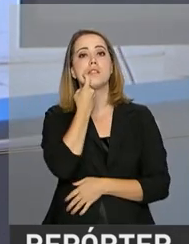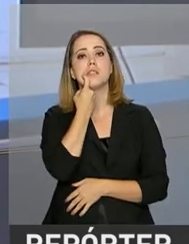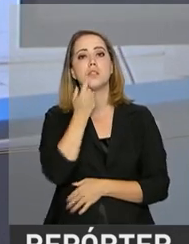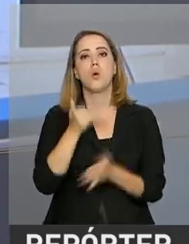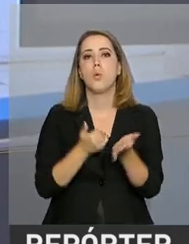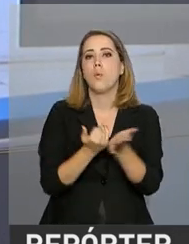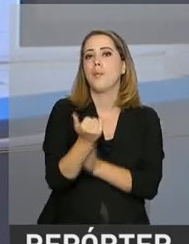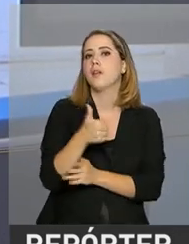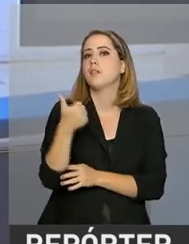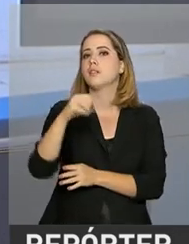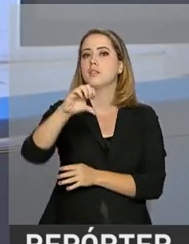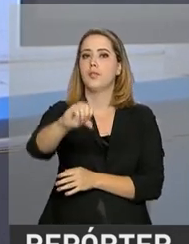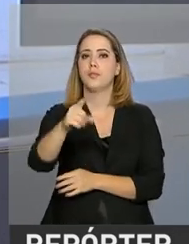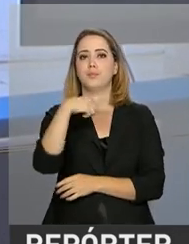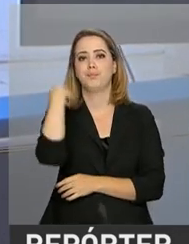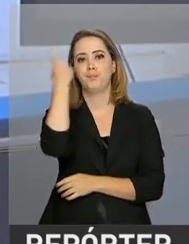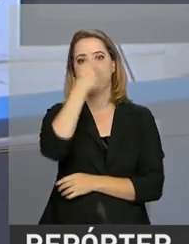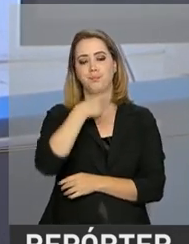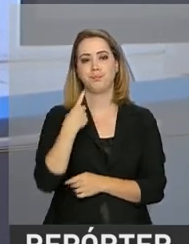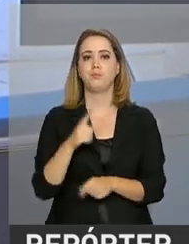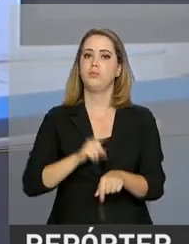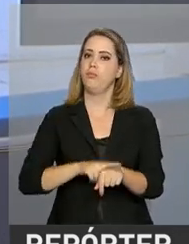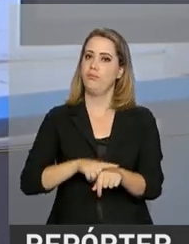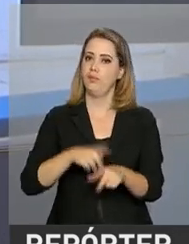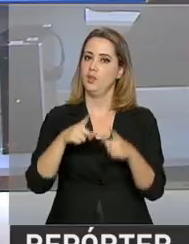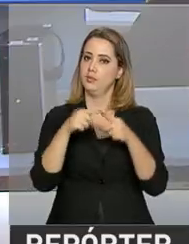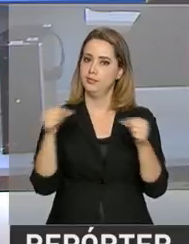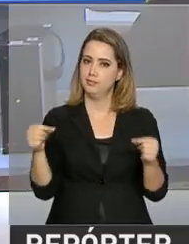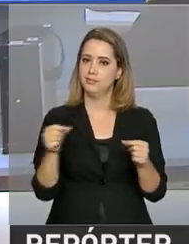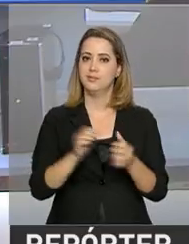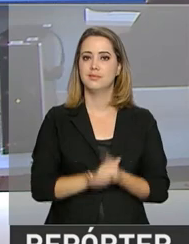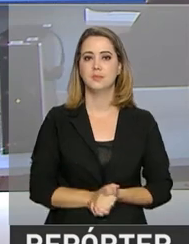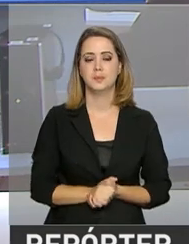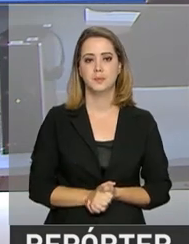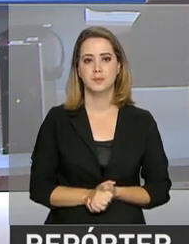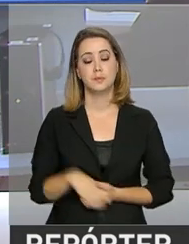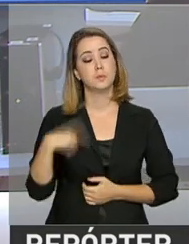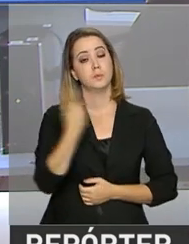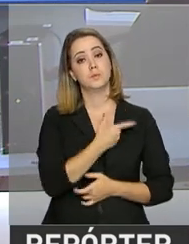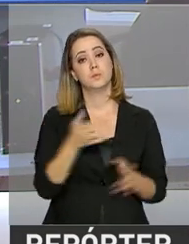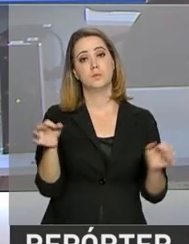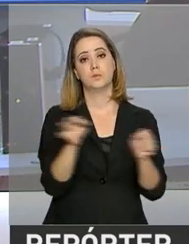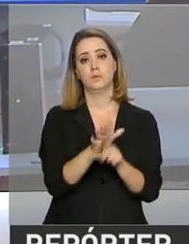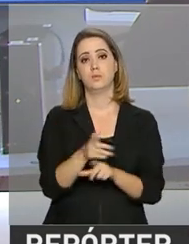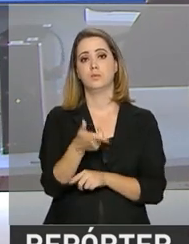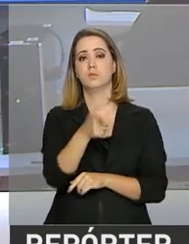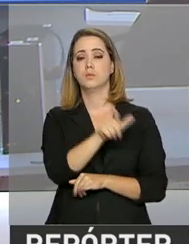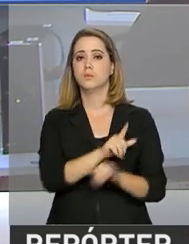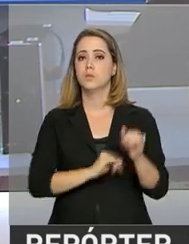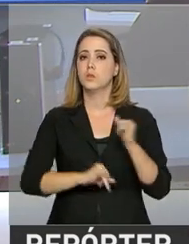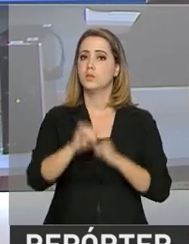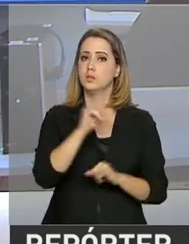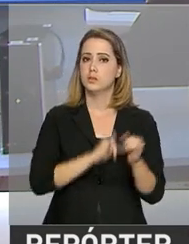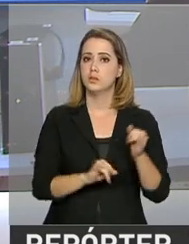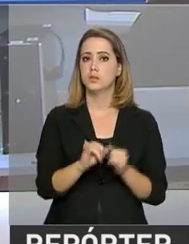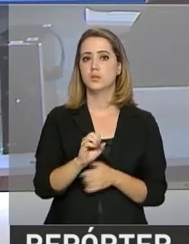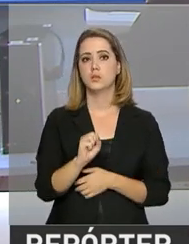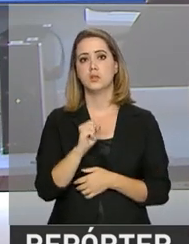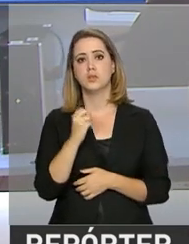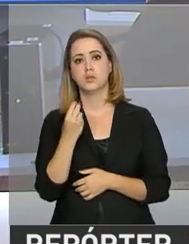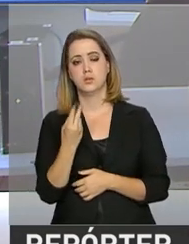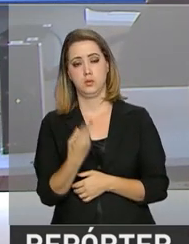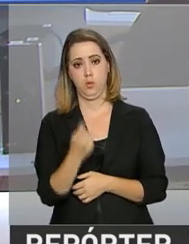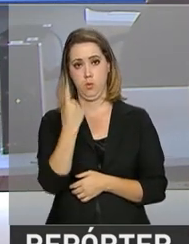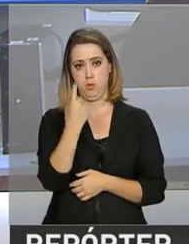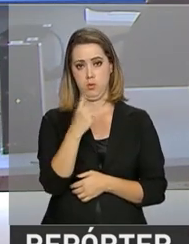sabe a partir das 19 horas horário de Brasília a gente fica por aqui podemos voltar a qualquer momento com outras informações